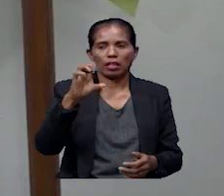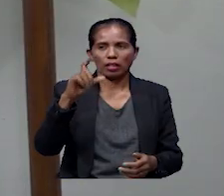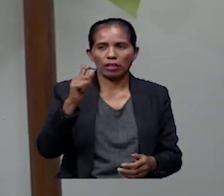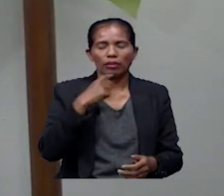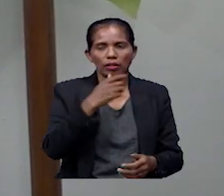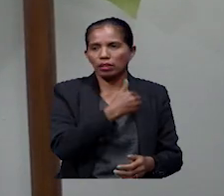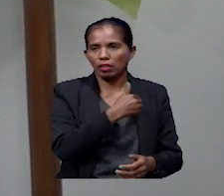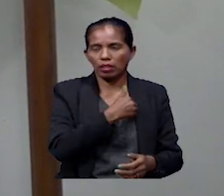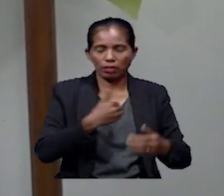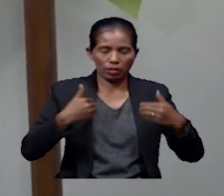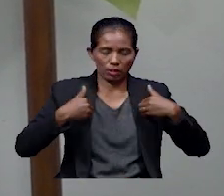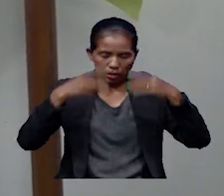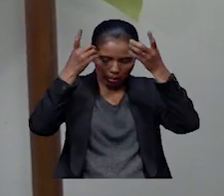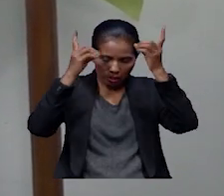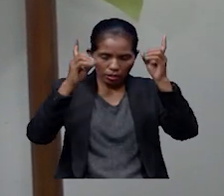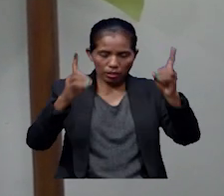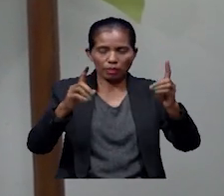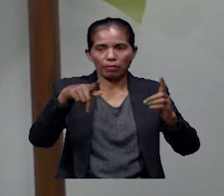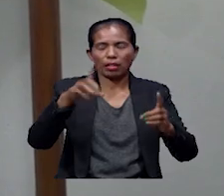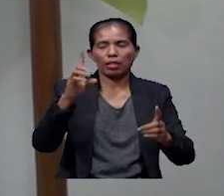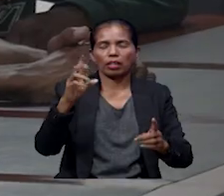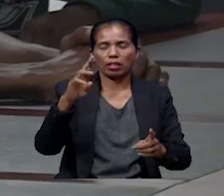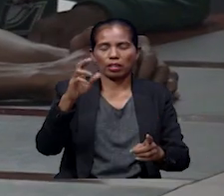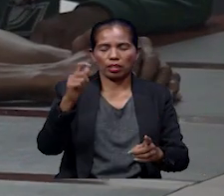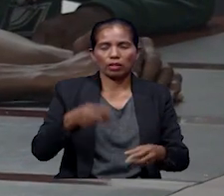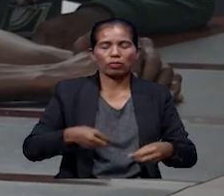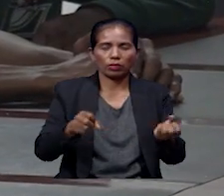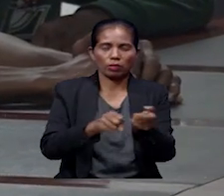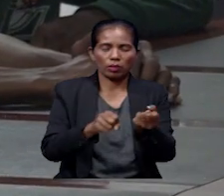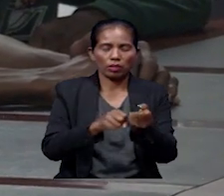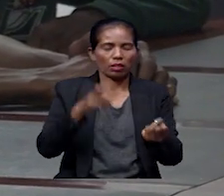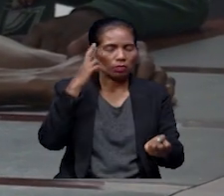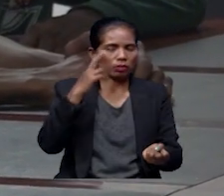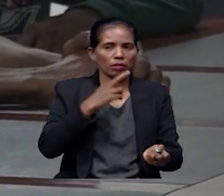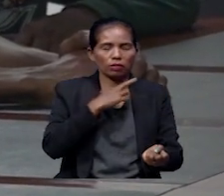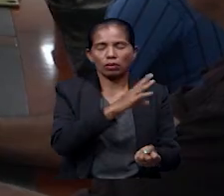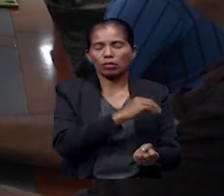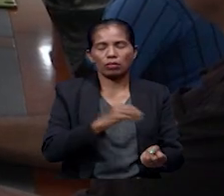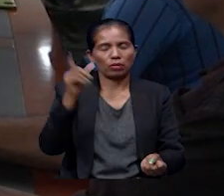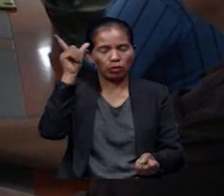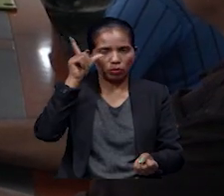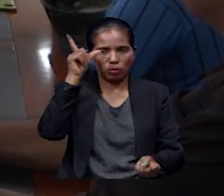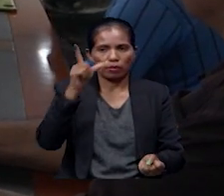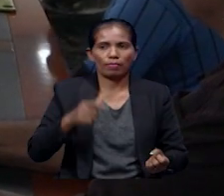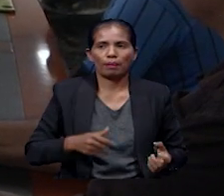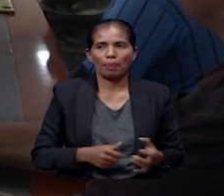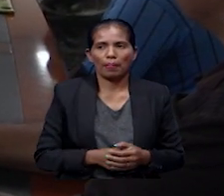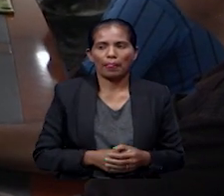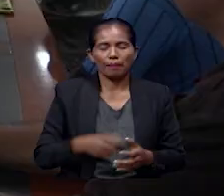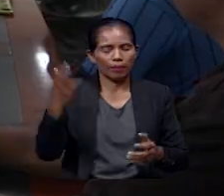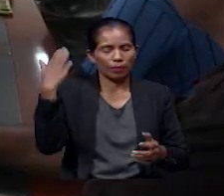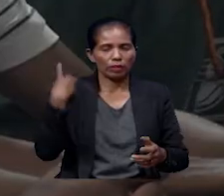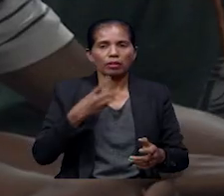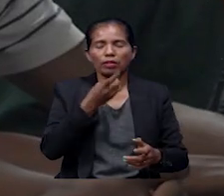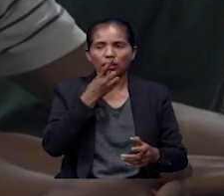se dau que a decisão husi PDRT at fo apoio ba Zé Manuel Ramos Horta, nunemos ba Francisco Guterres Luolo. Tambah antes ne atu